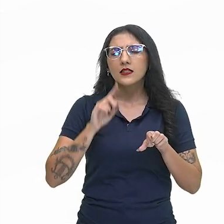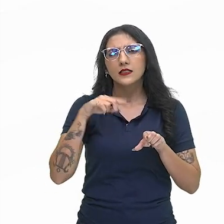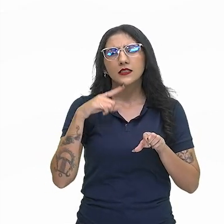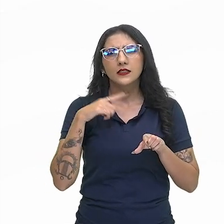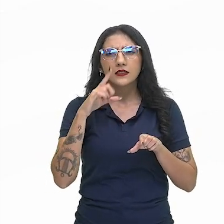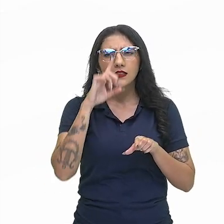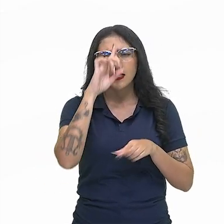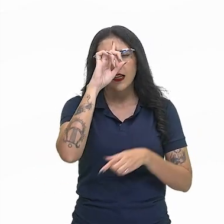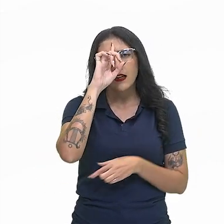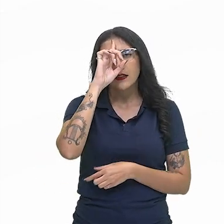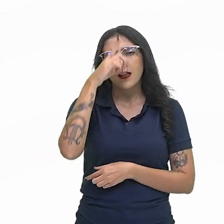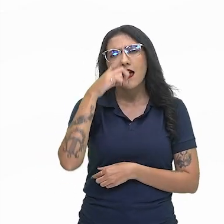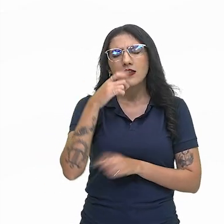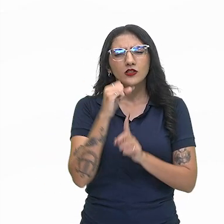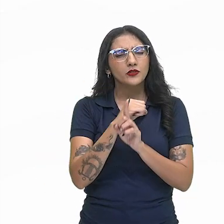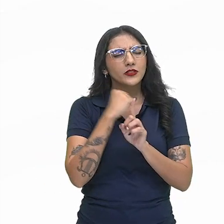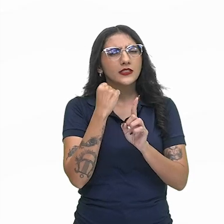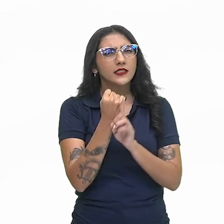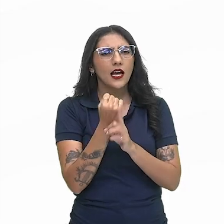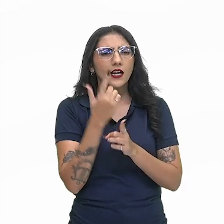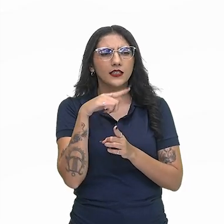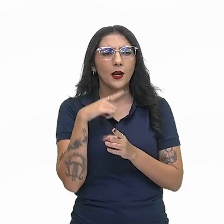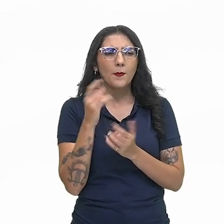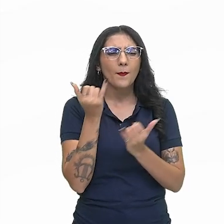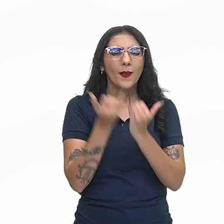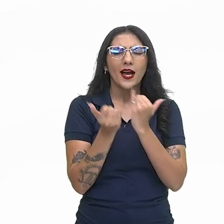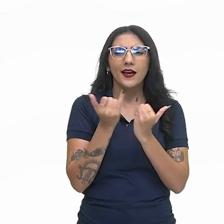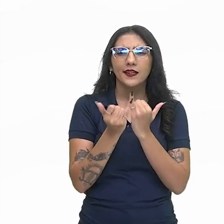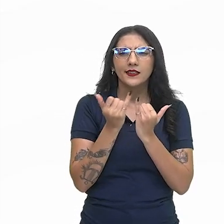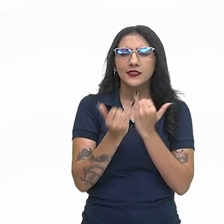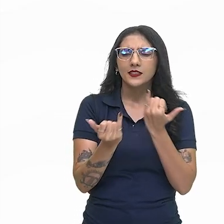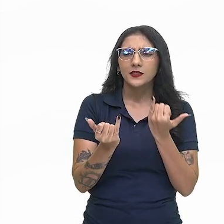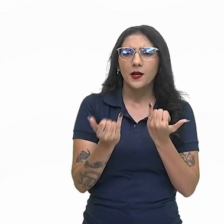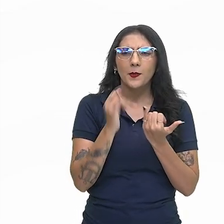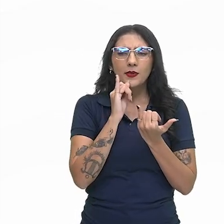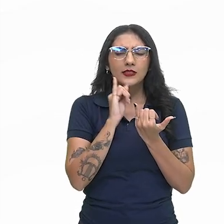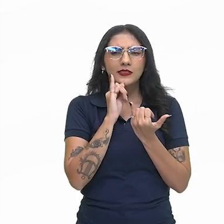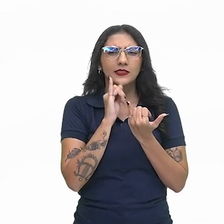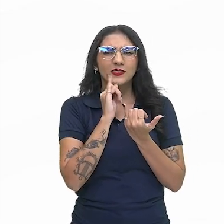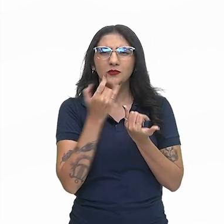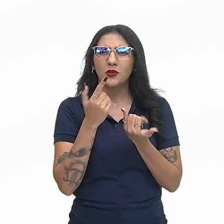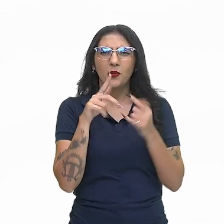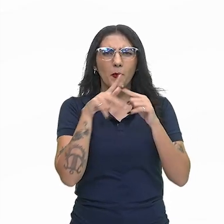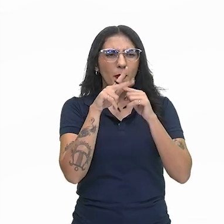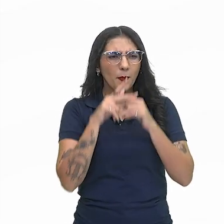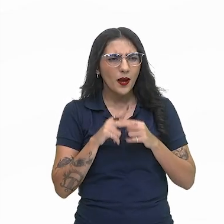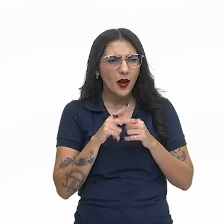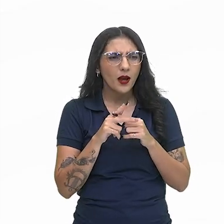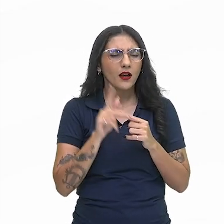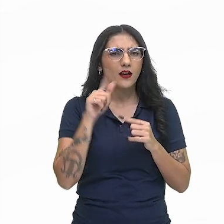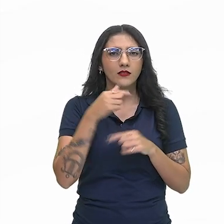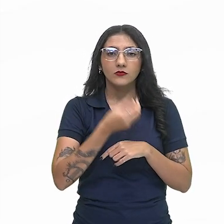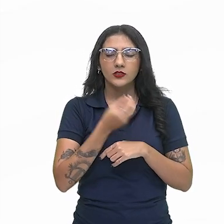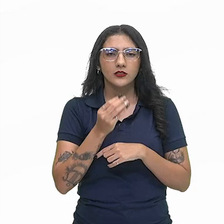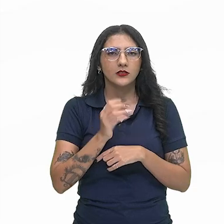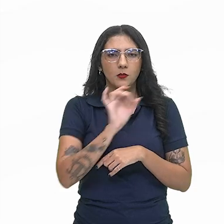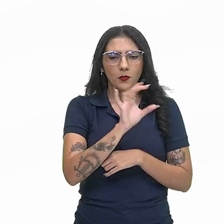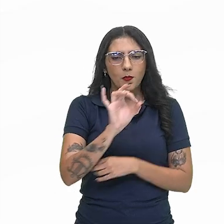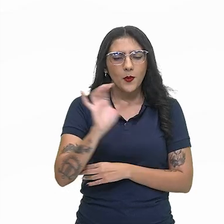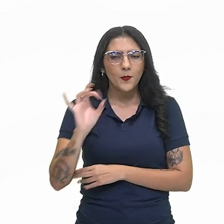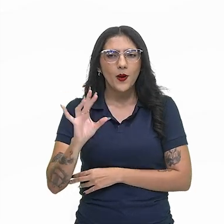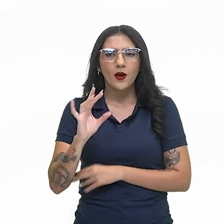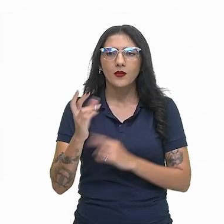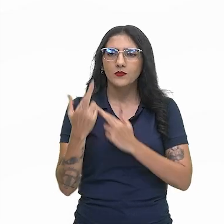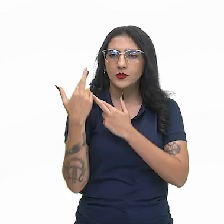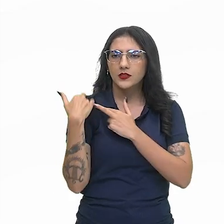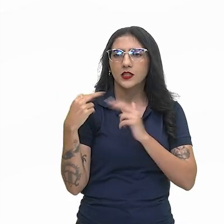Émile Durkheim, a sociedade é como se fosse uma grande máquina, ou então um organismo vivo, que cada órgão tem uma função,